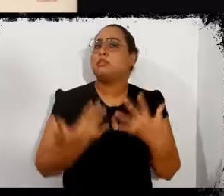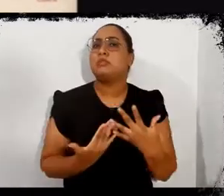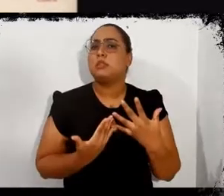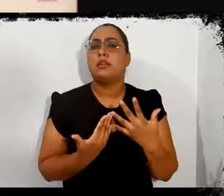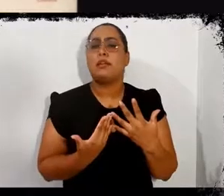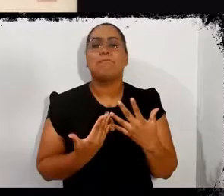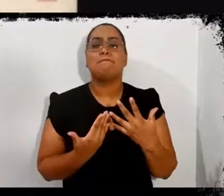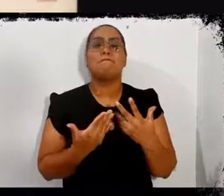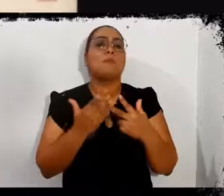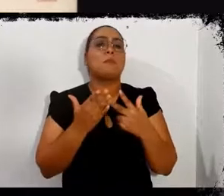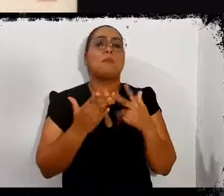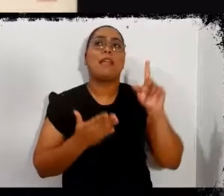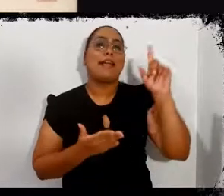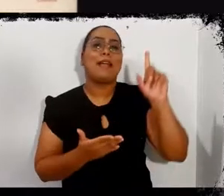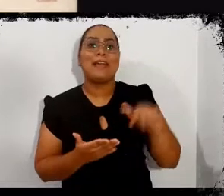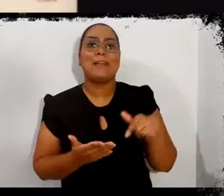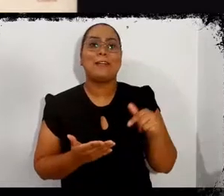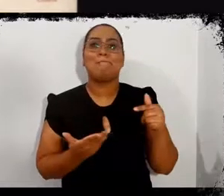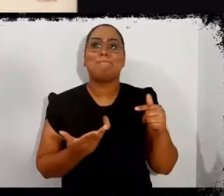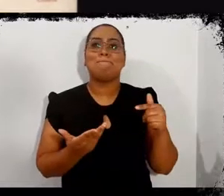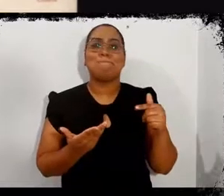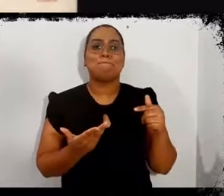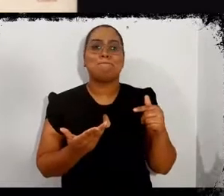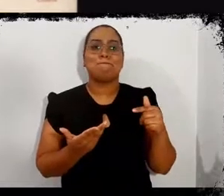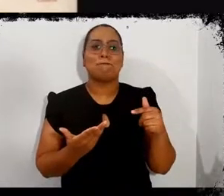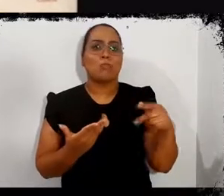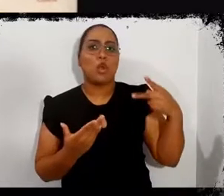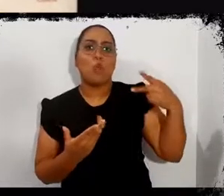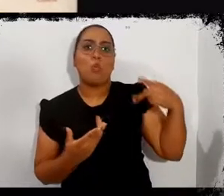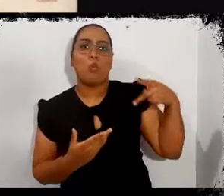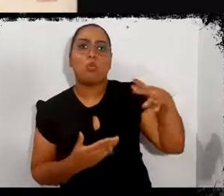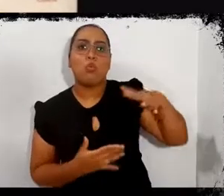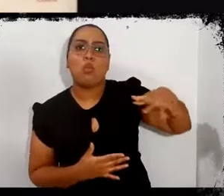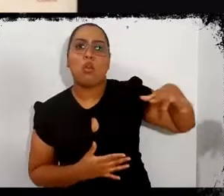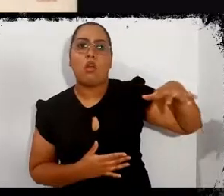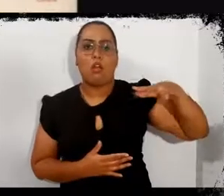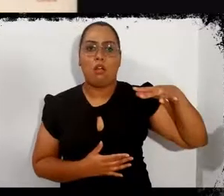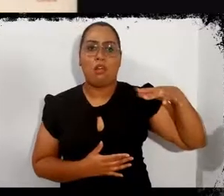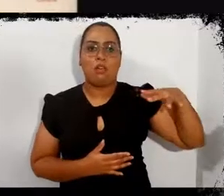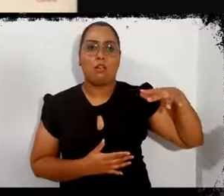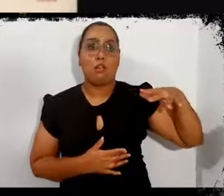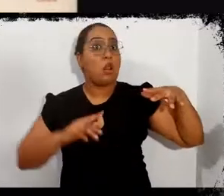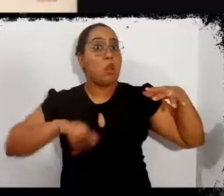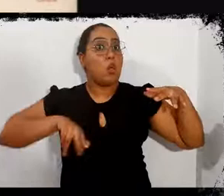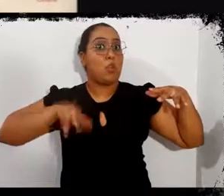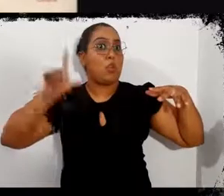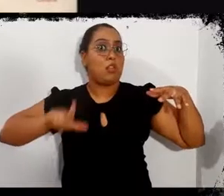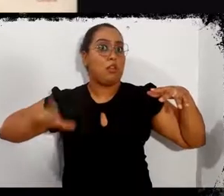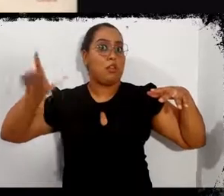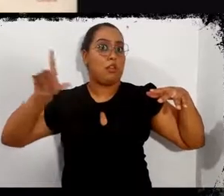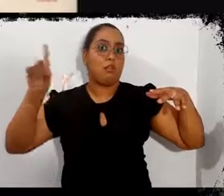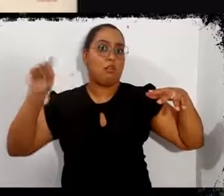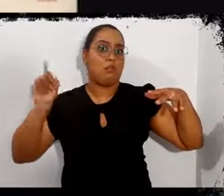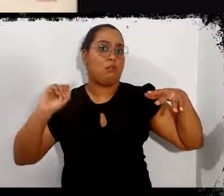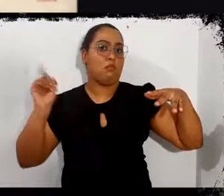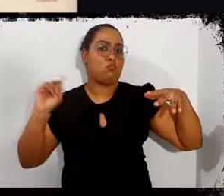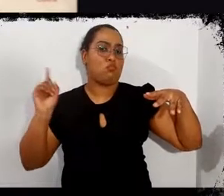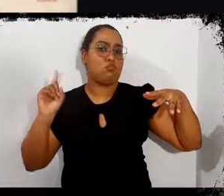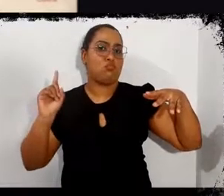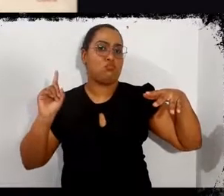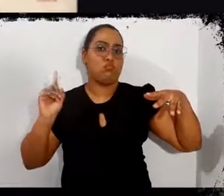um relato oral em prosa, onde são narrados